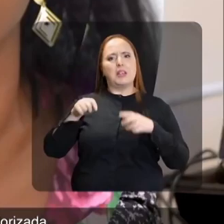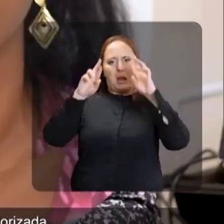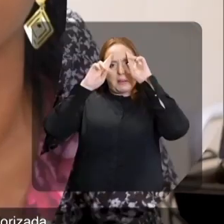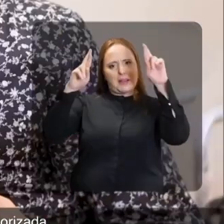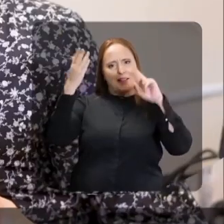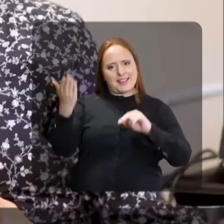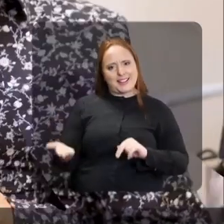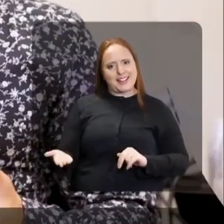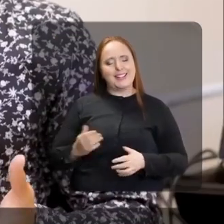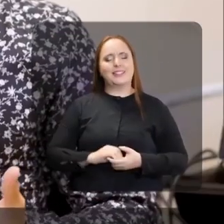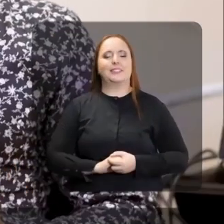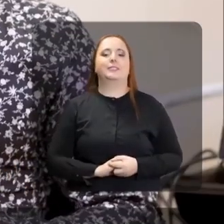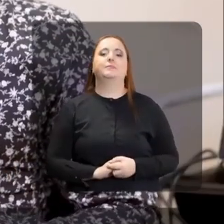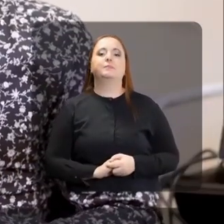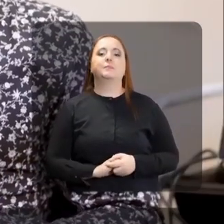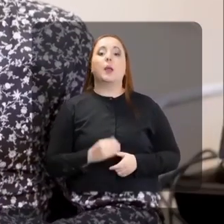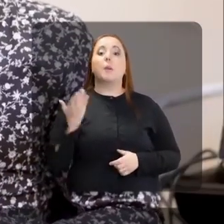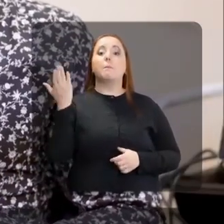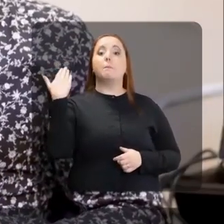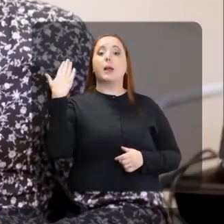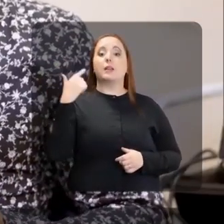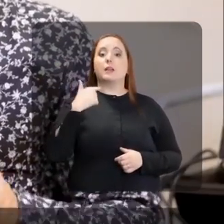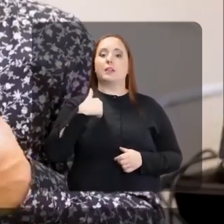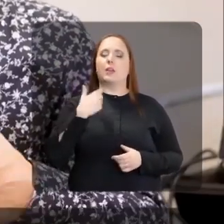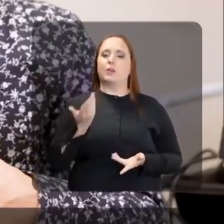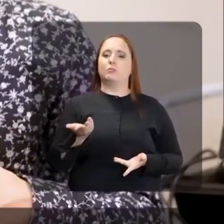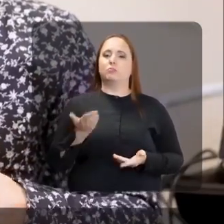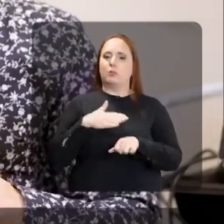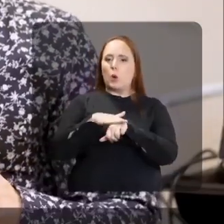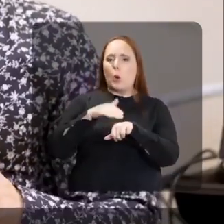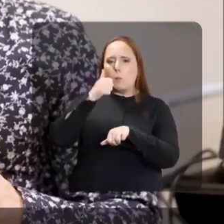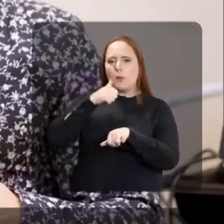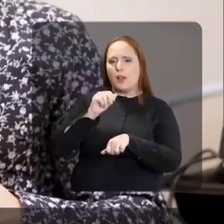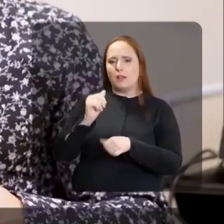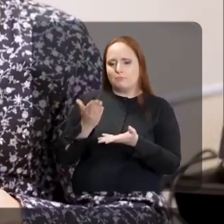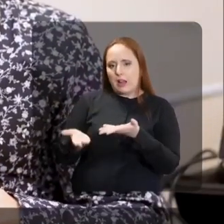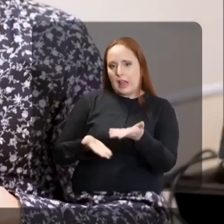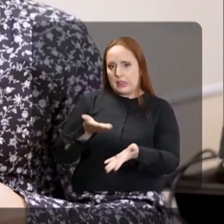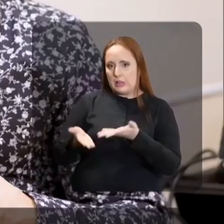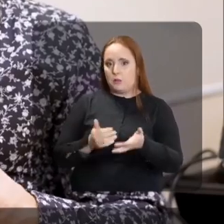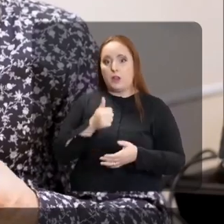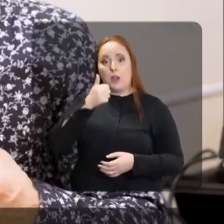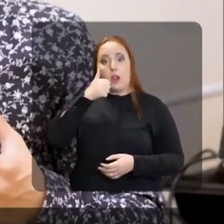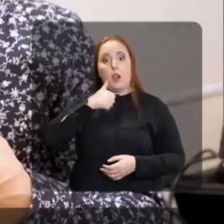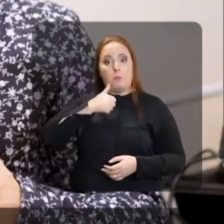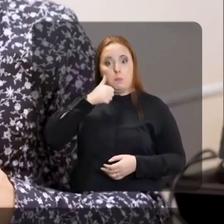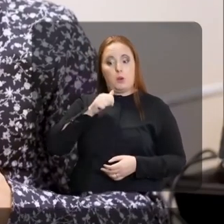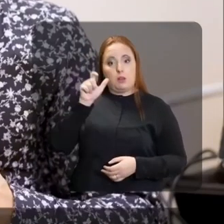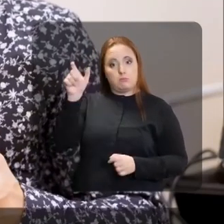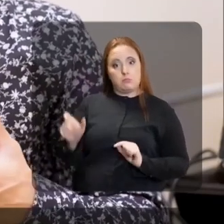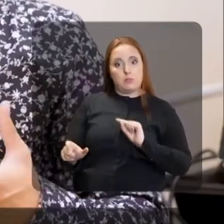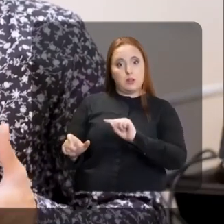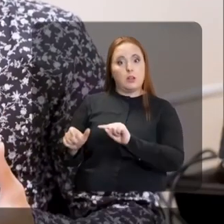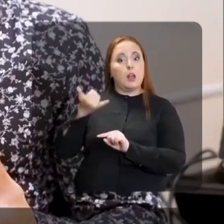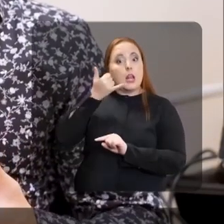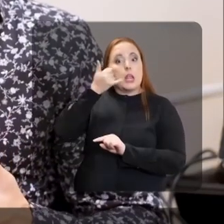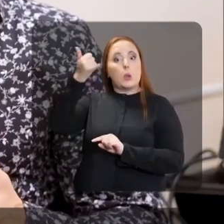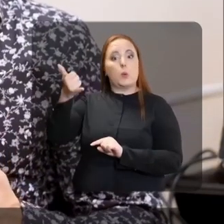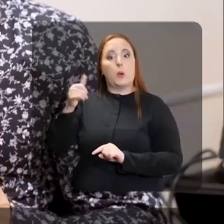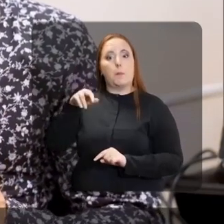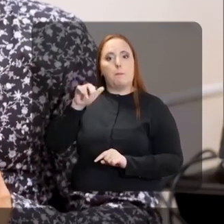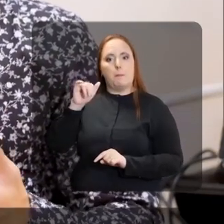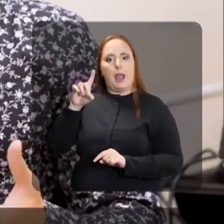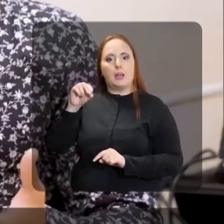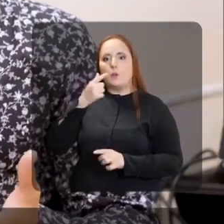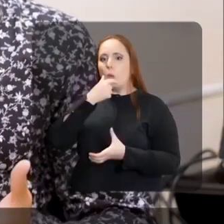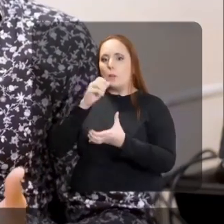ser valorizada. Teve uma vez em que eu tinha realizado um atendimento e a cliente ligou para o marido para pegar ela no